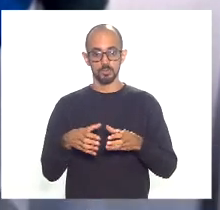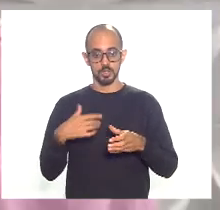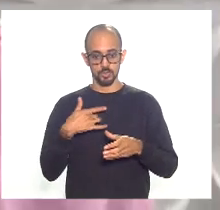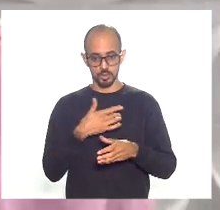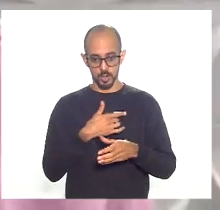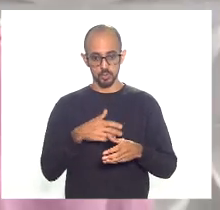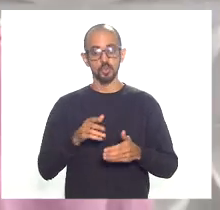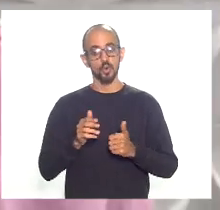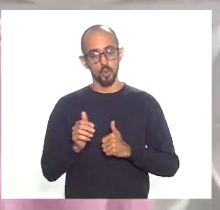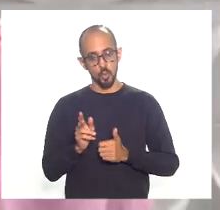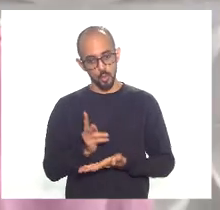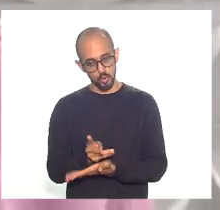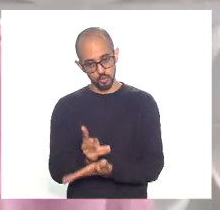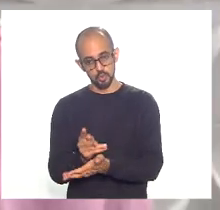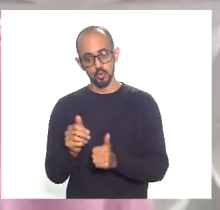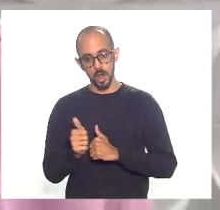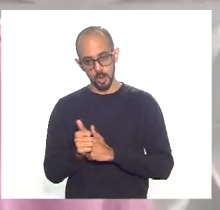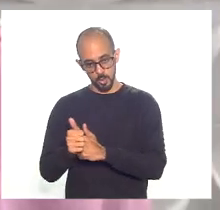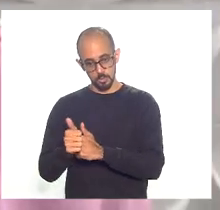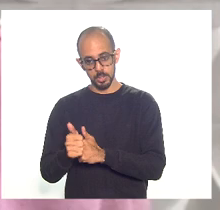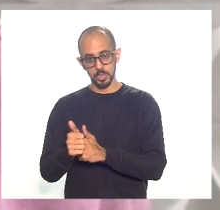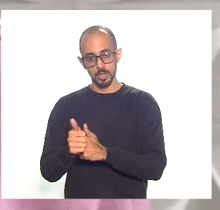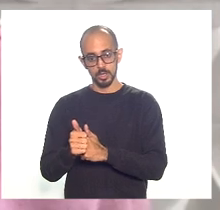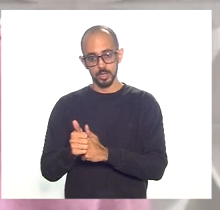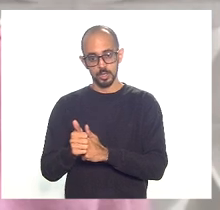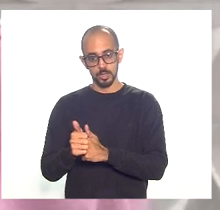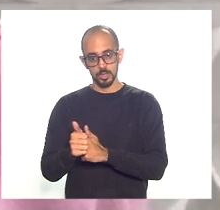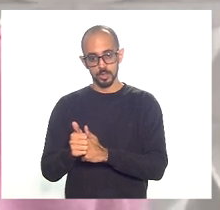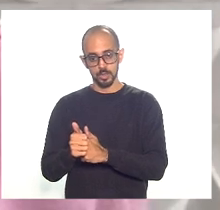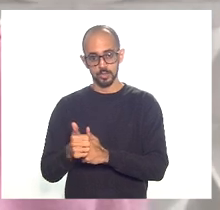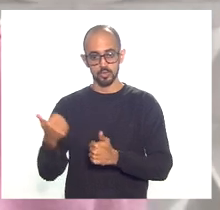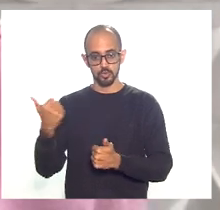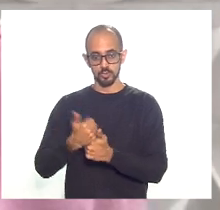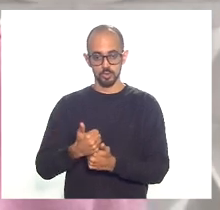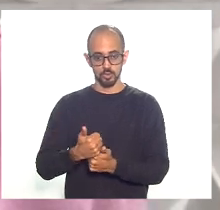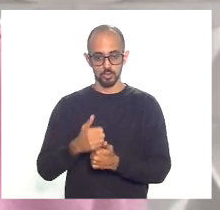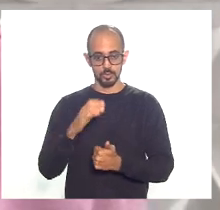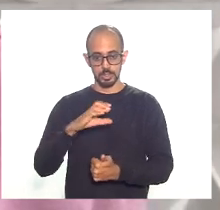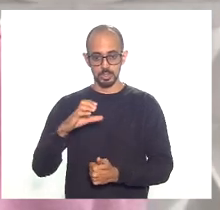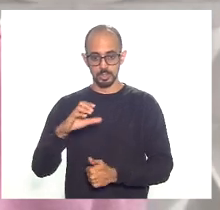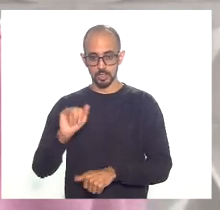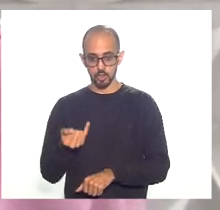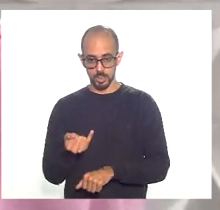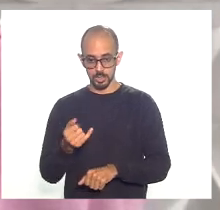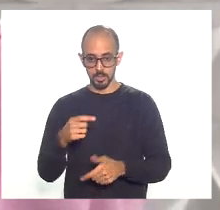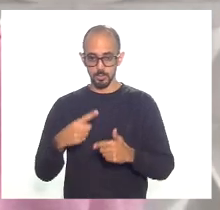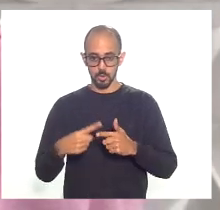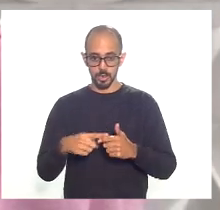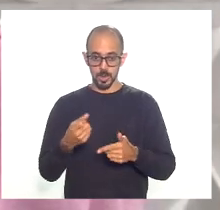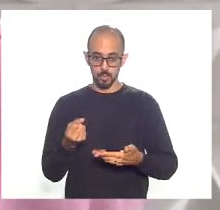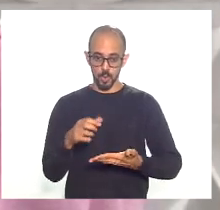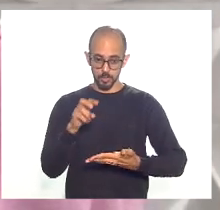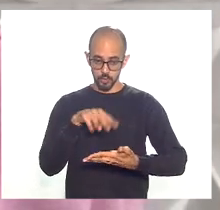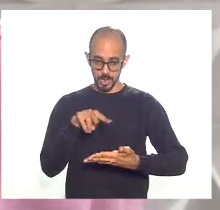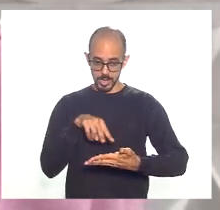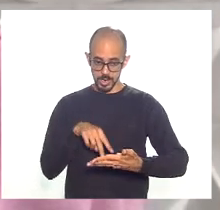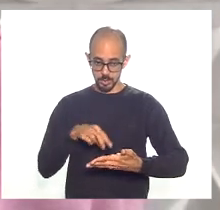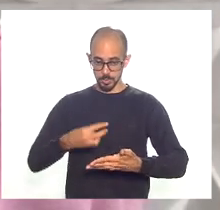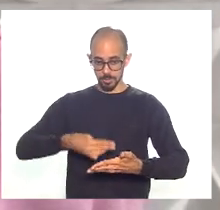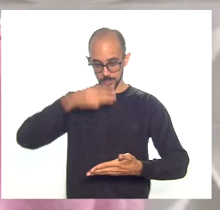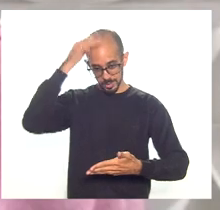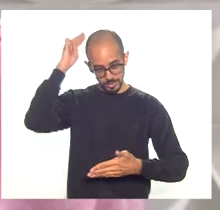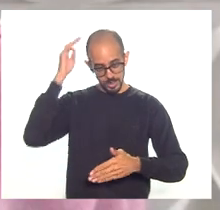Eu vou continuar acompanhando o parecer da CCJ nos termos substitutivo, porque na hora que foi lido pelo deputado Márcio